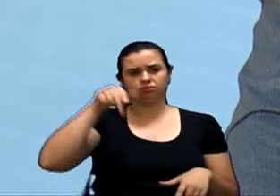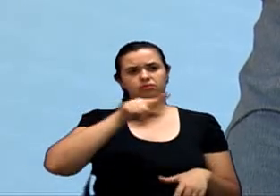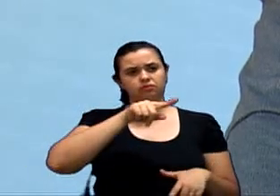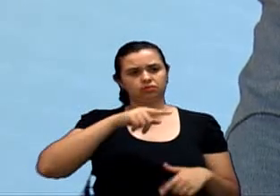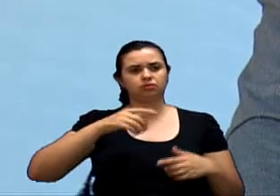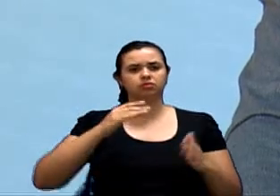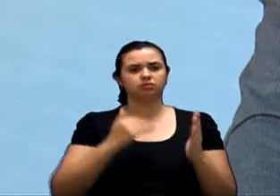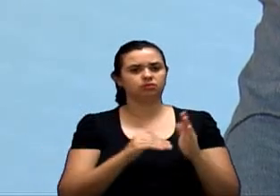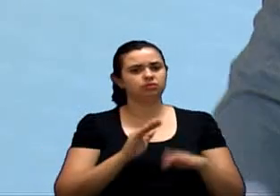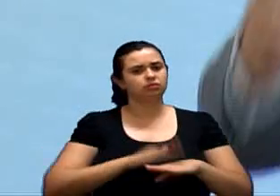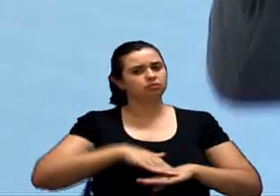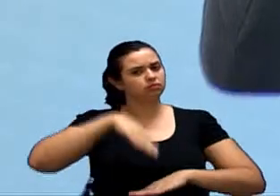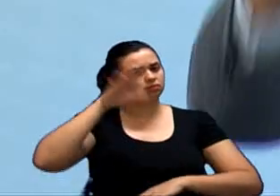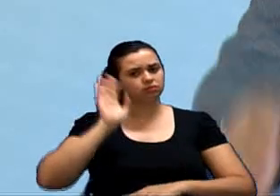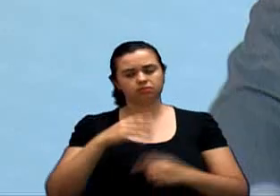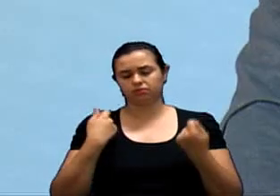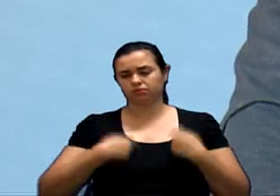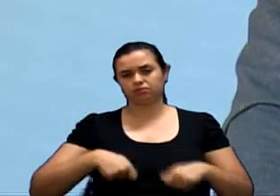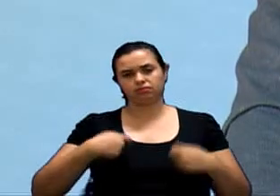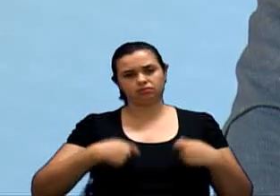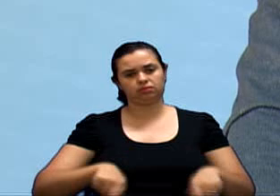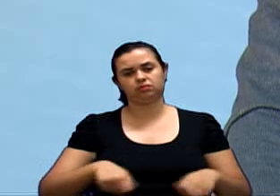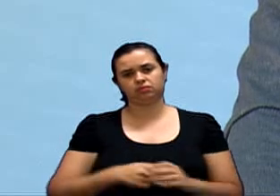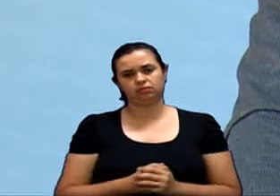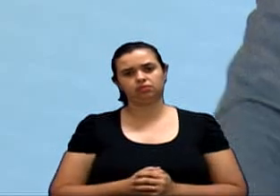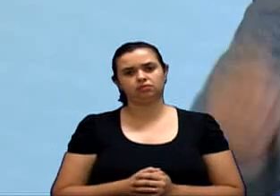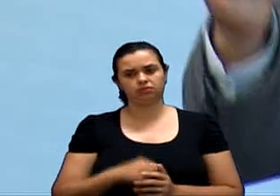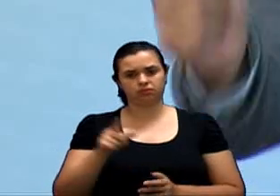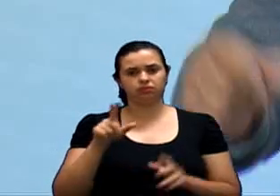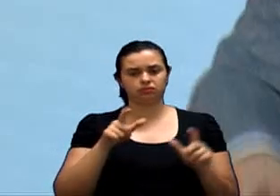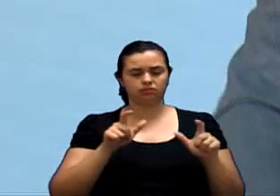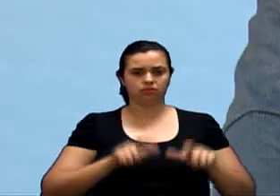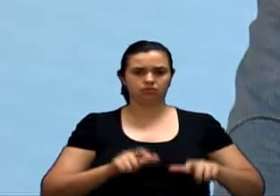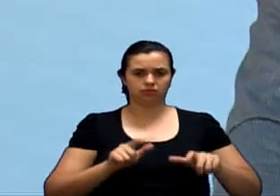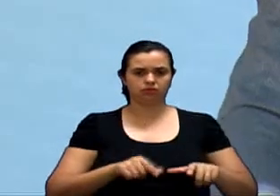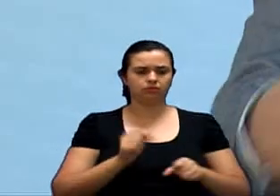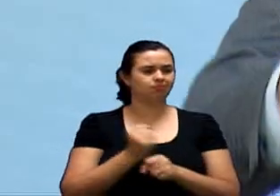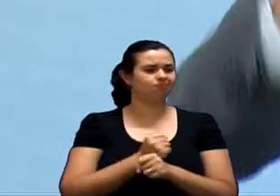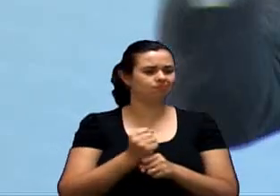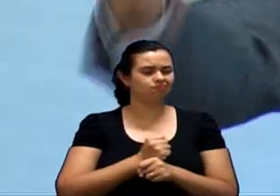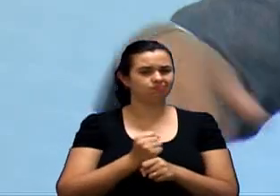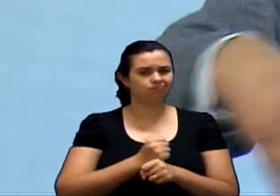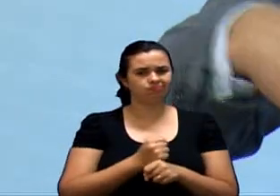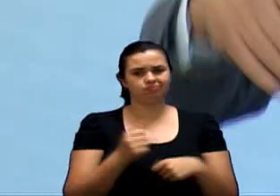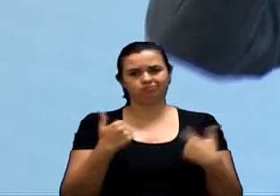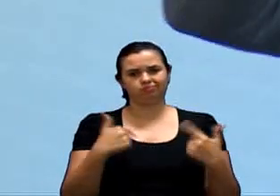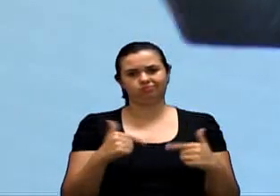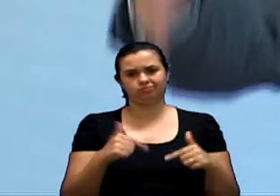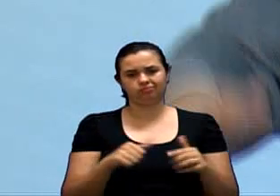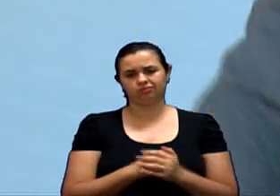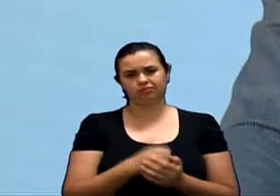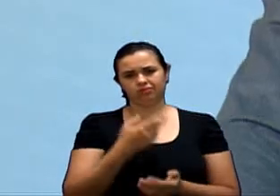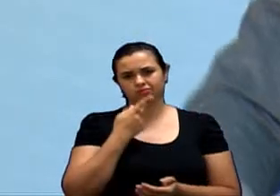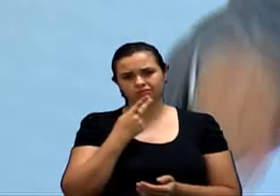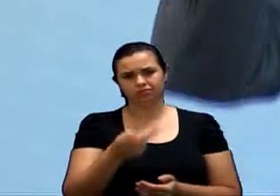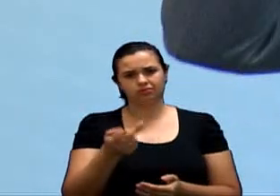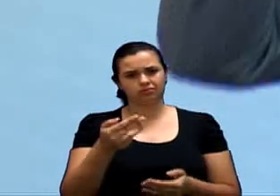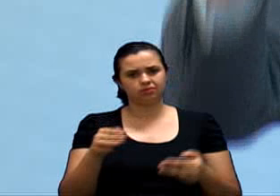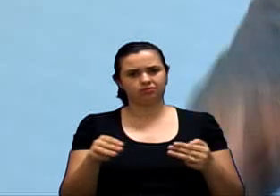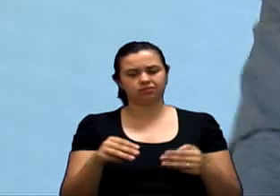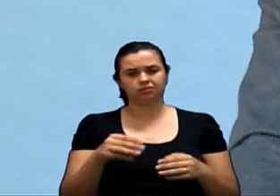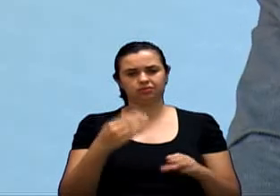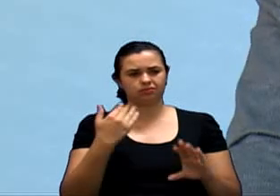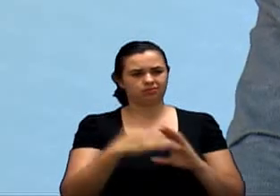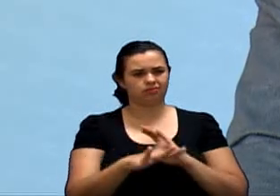precisa de projetos sérios, igual você tem com a instituição que você já está há muitos anos trabalhando lá. Eu não preciso nem falar em emenda, que desde quando eu assumi o mandato aqui, eu já